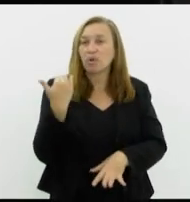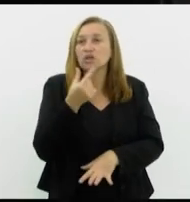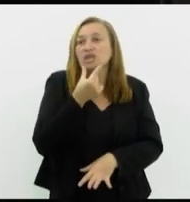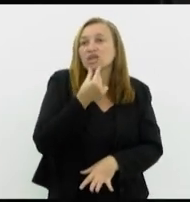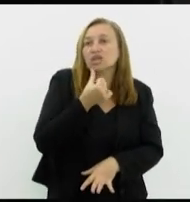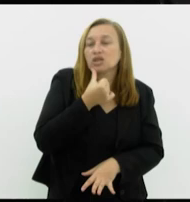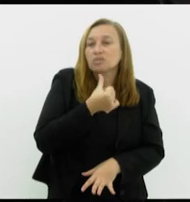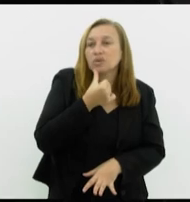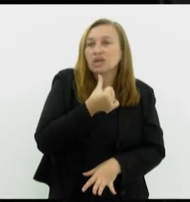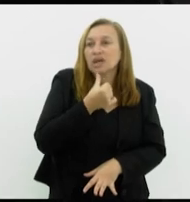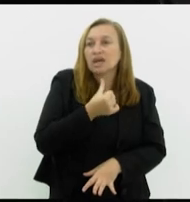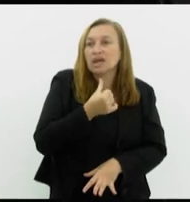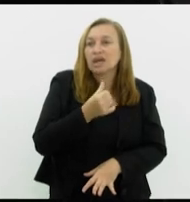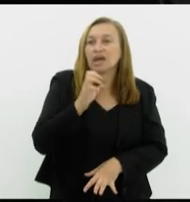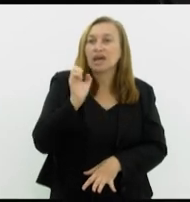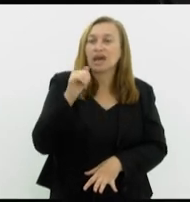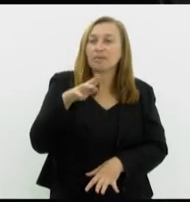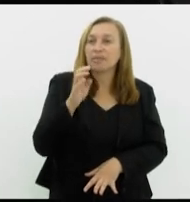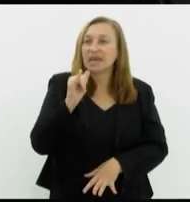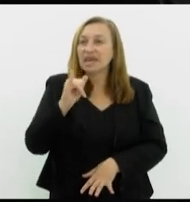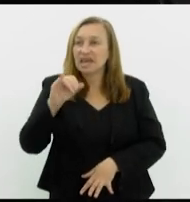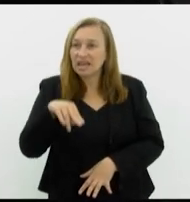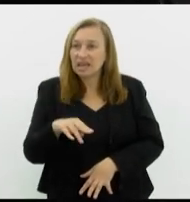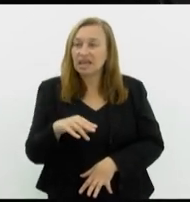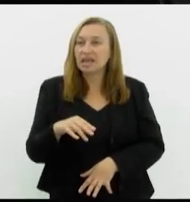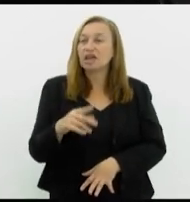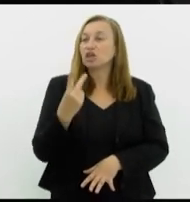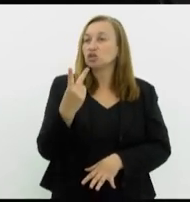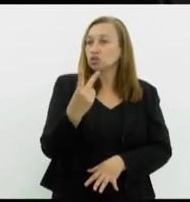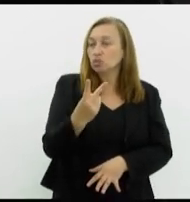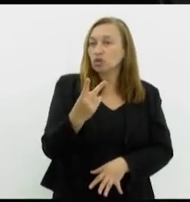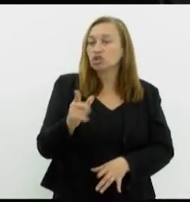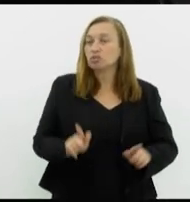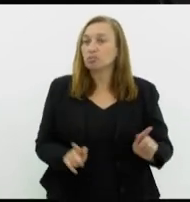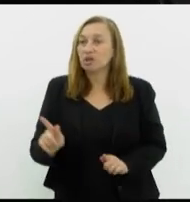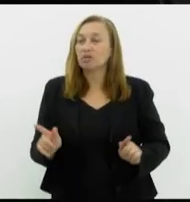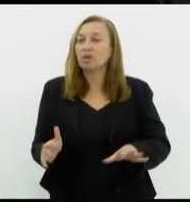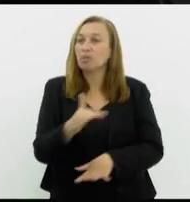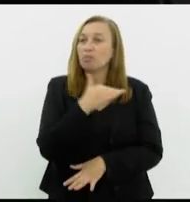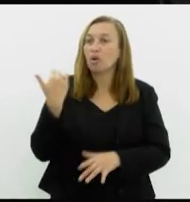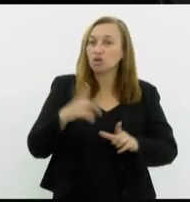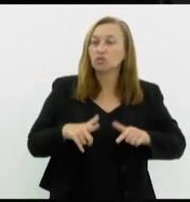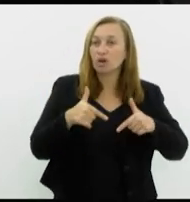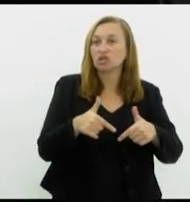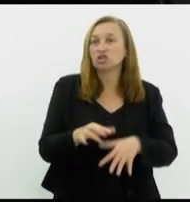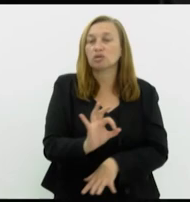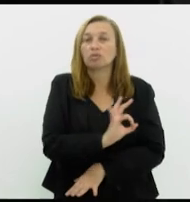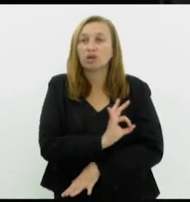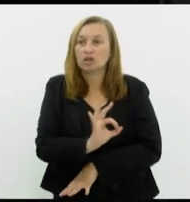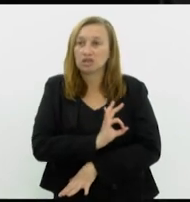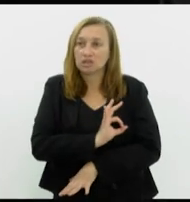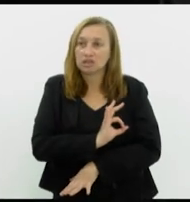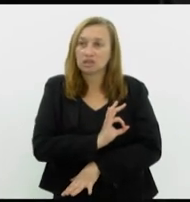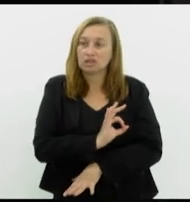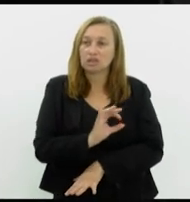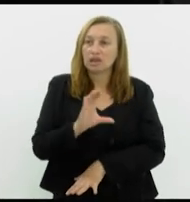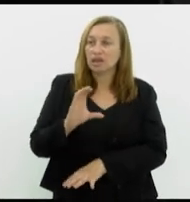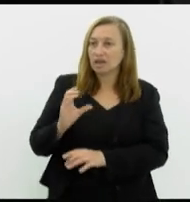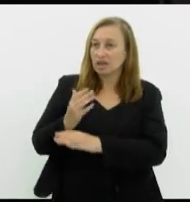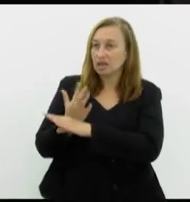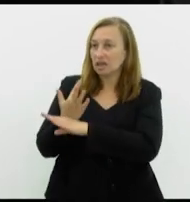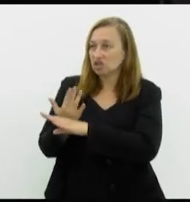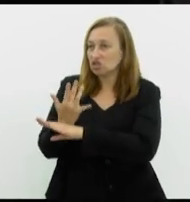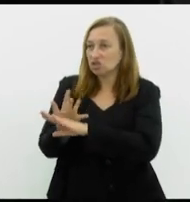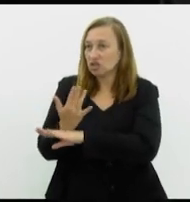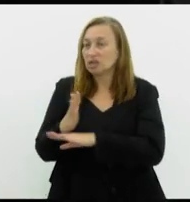meninas Emily e Rebeca, duas primas mortas numa ação policial em Caxias.